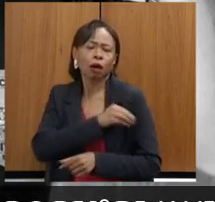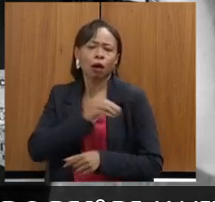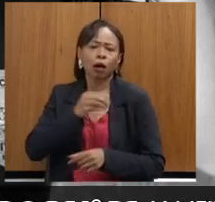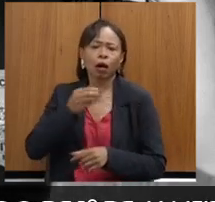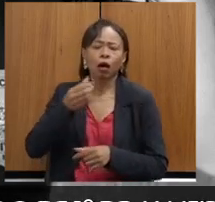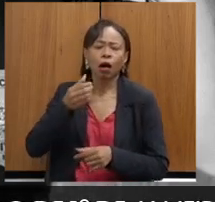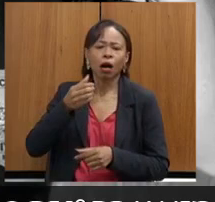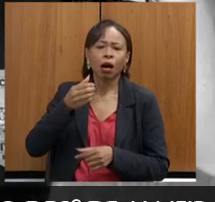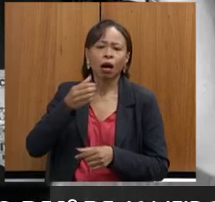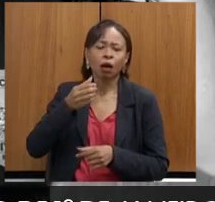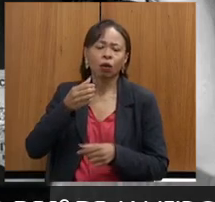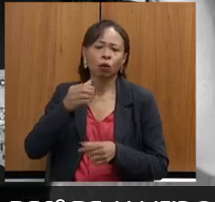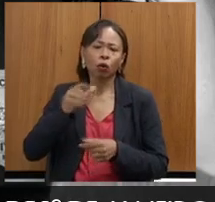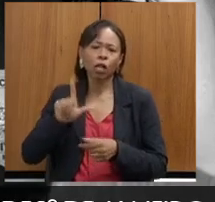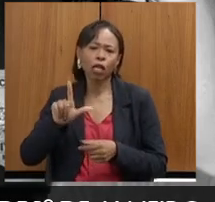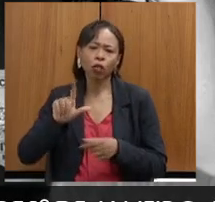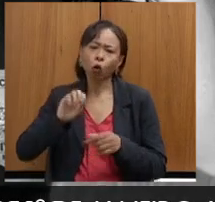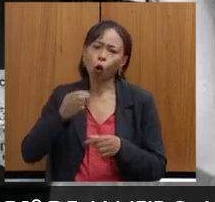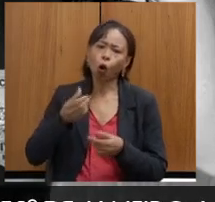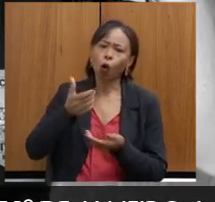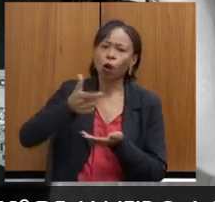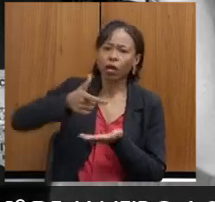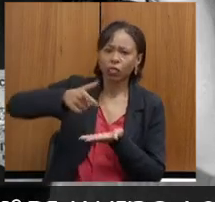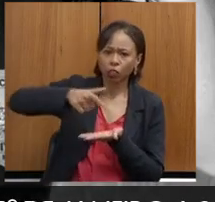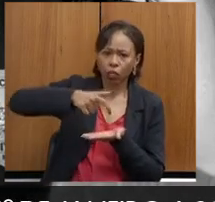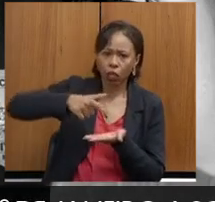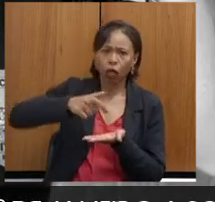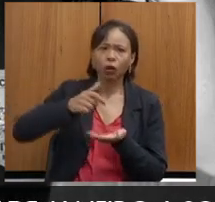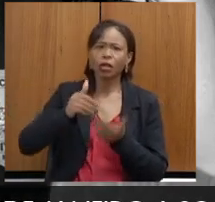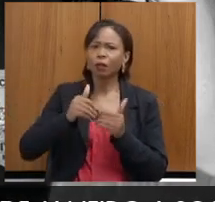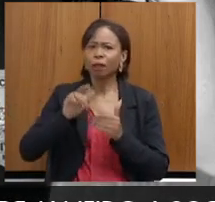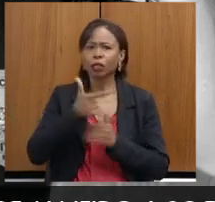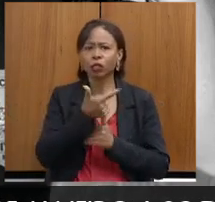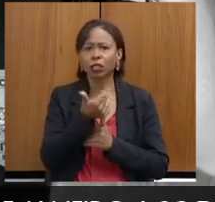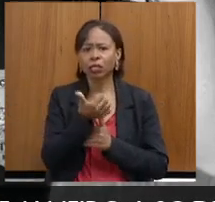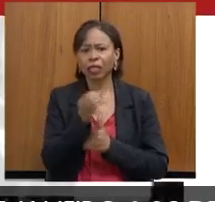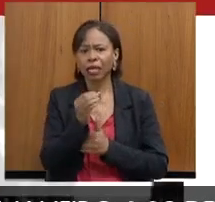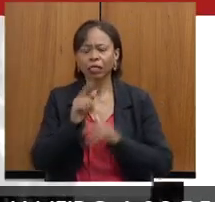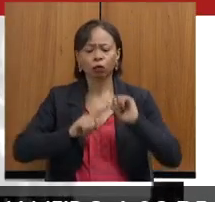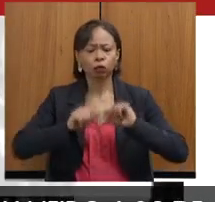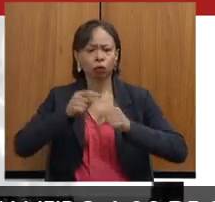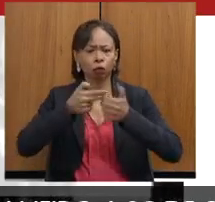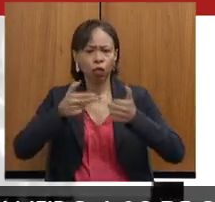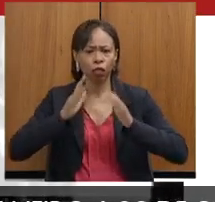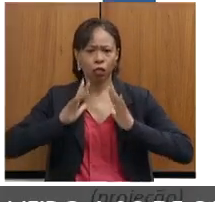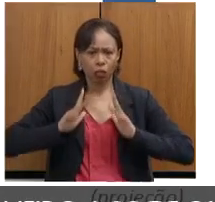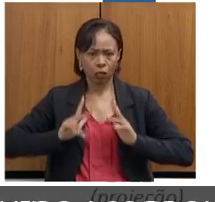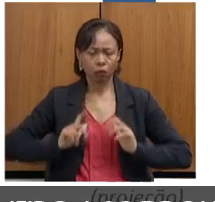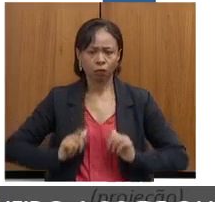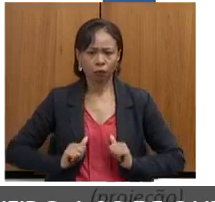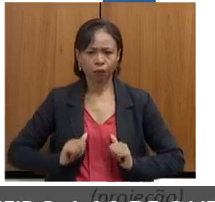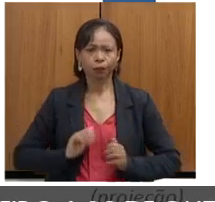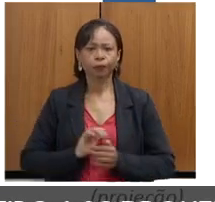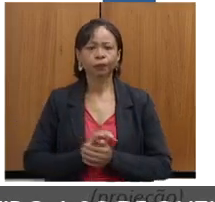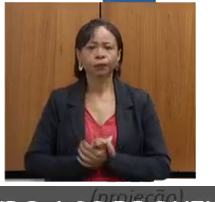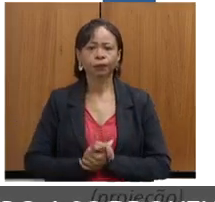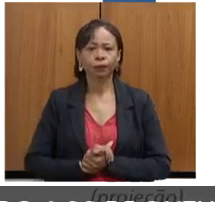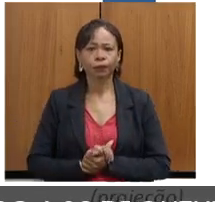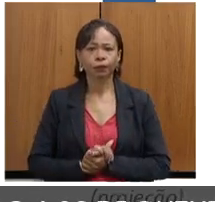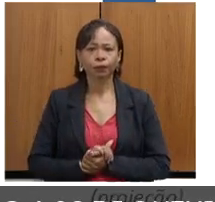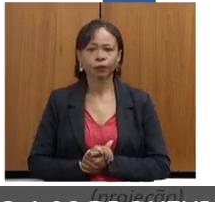e mais de 210 mil itens de Higiene e Limpeza pode passar pode passar